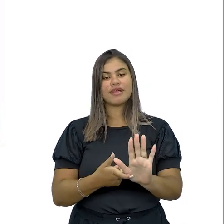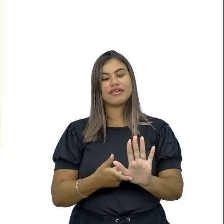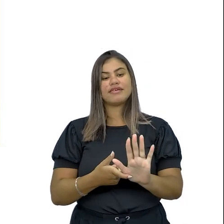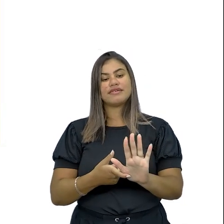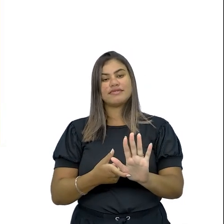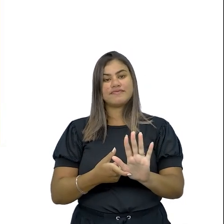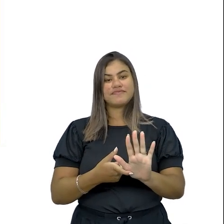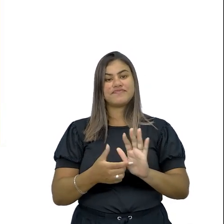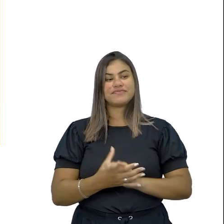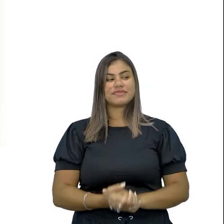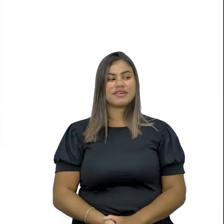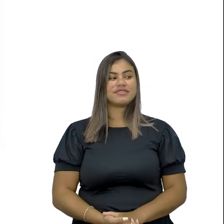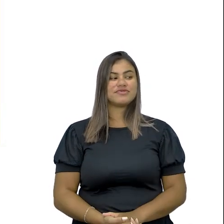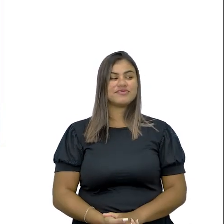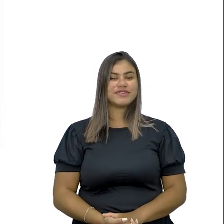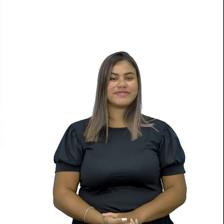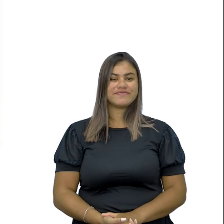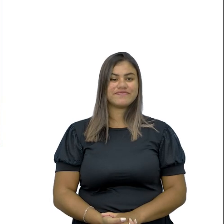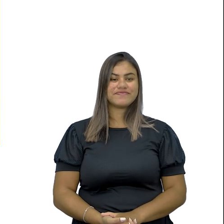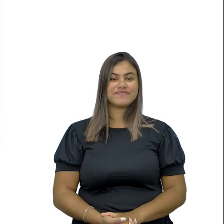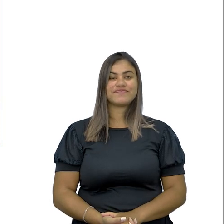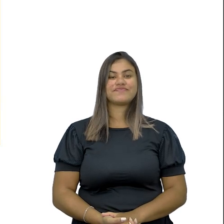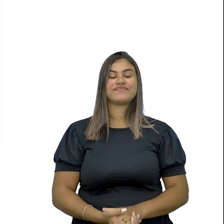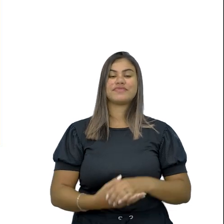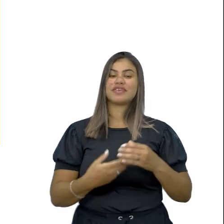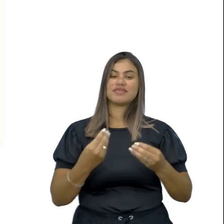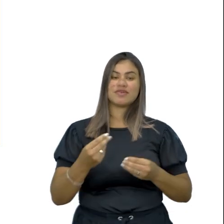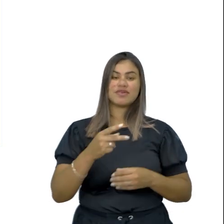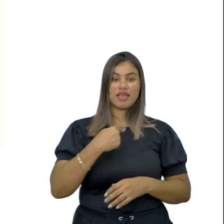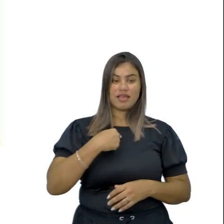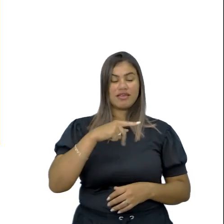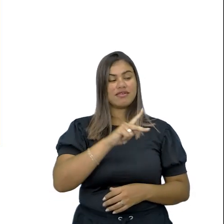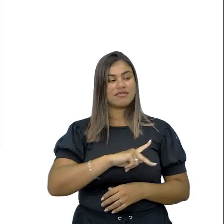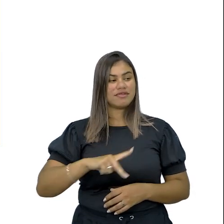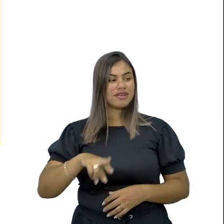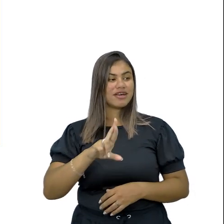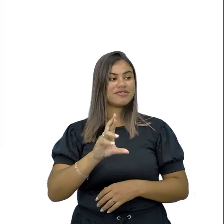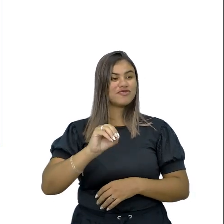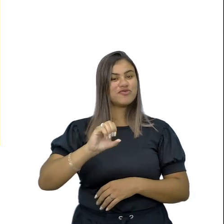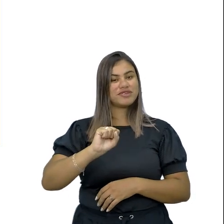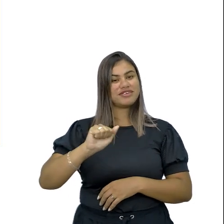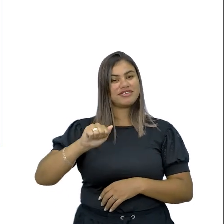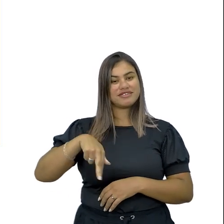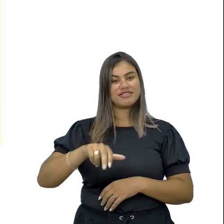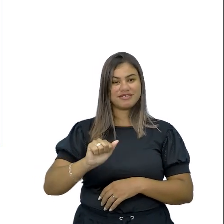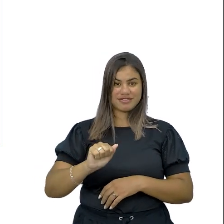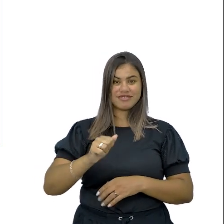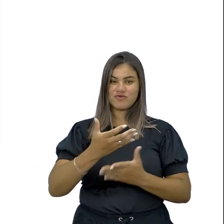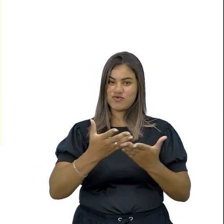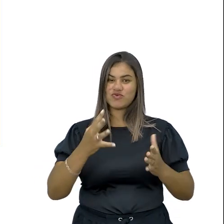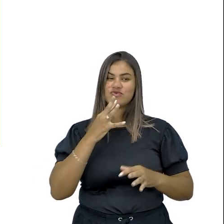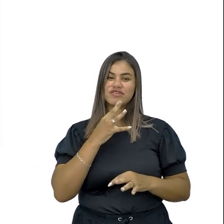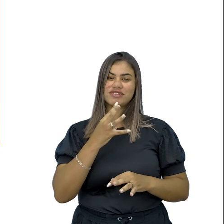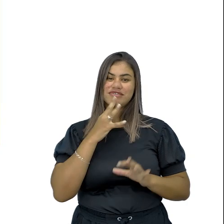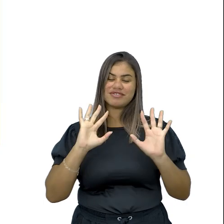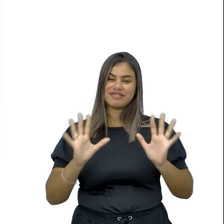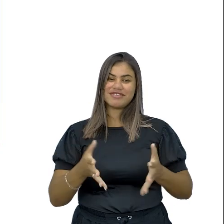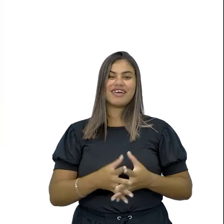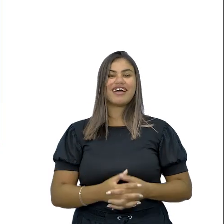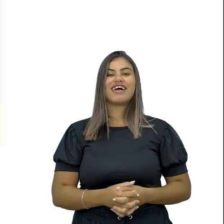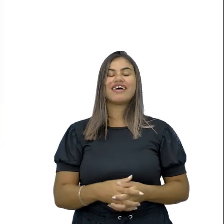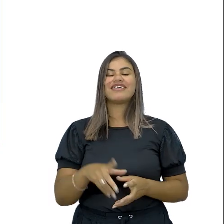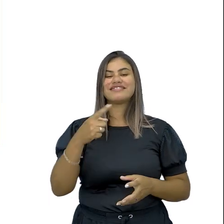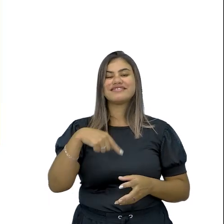estávamos confeccionando essa pauta, eu e a professora Rosana, que vocês tanto conhecem, e nós entendemos